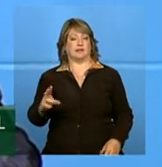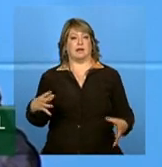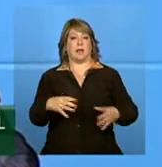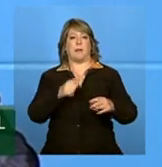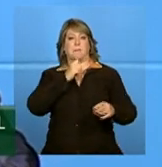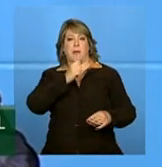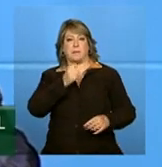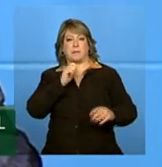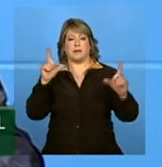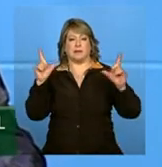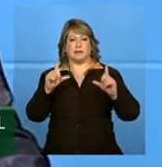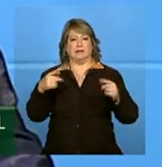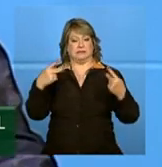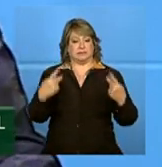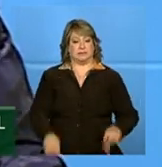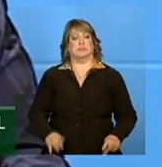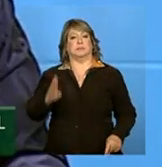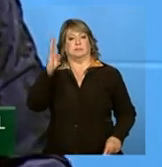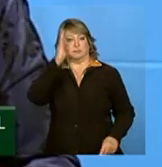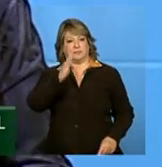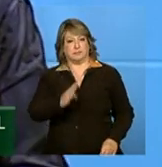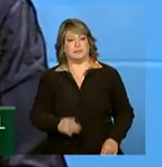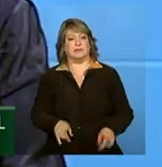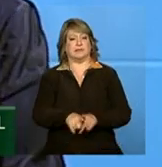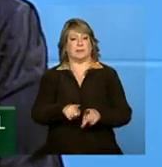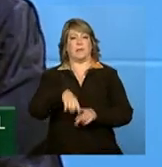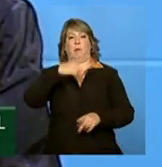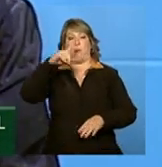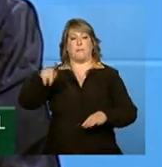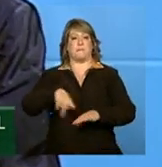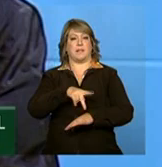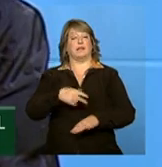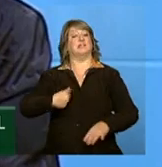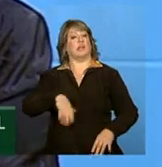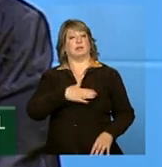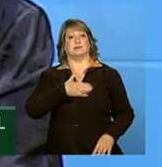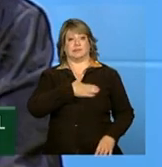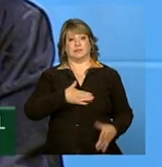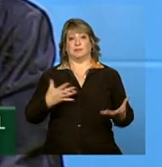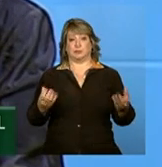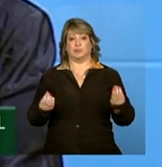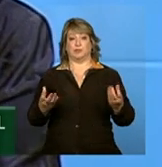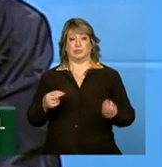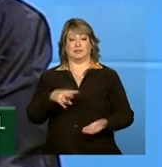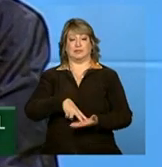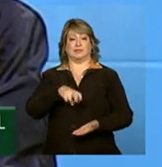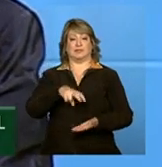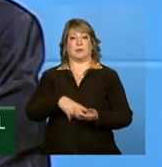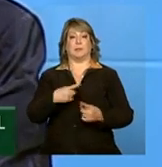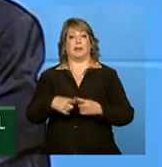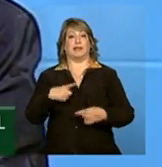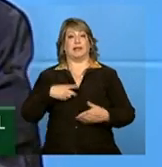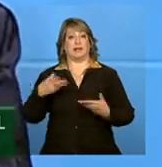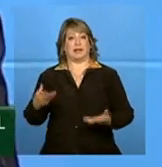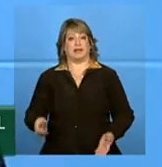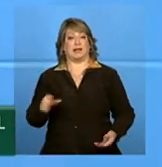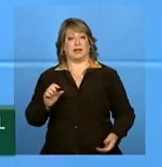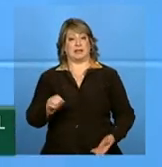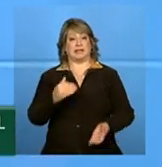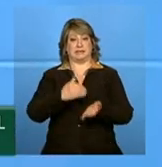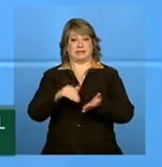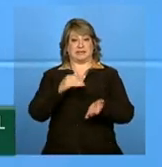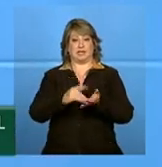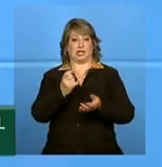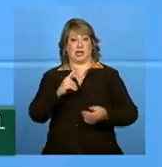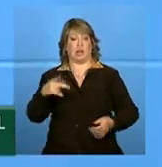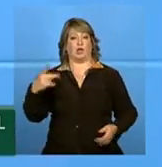imprensa nacional e internacional. Para nós também foi uma alegria muito grande ter entre nós o secretário-geral da OIT, Guy